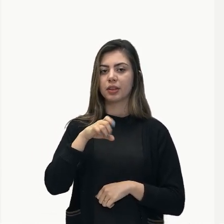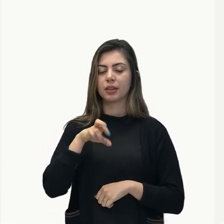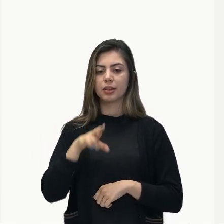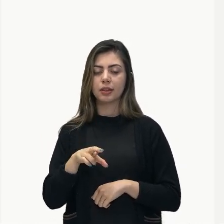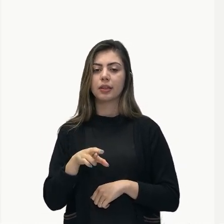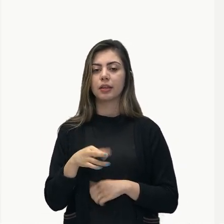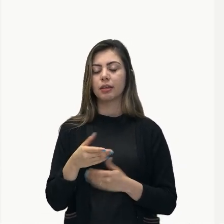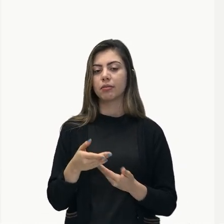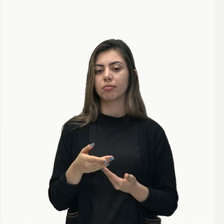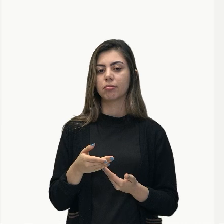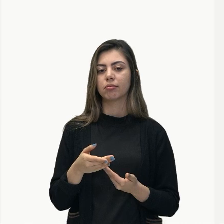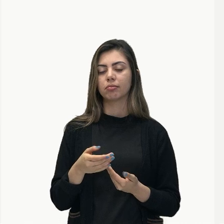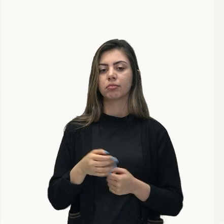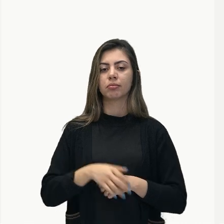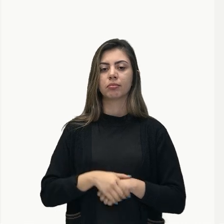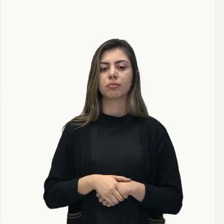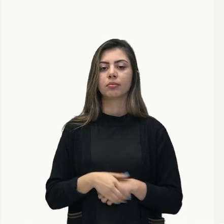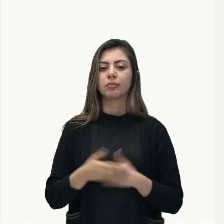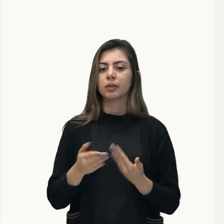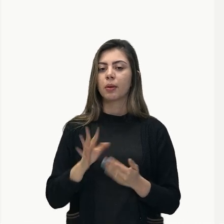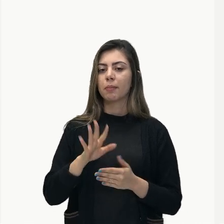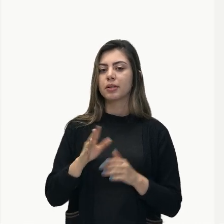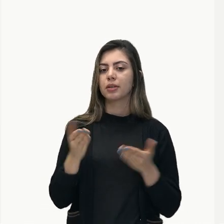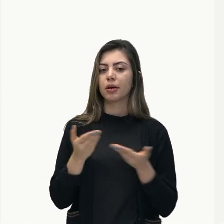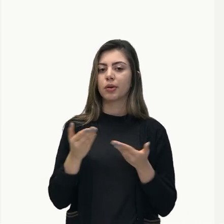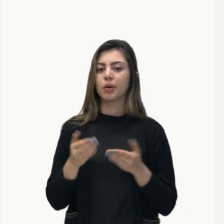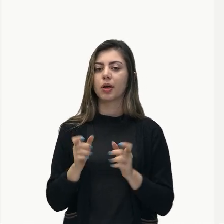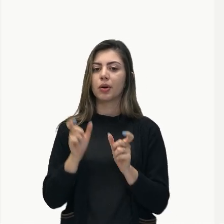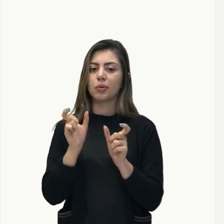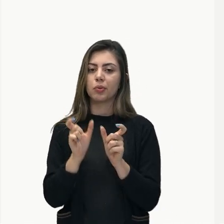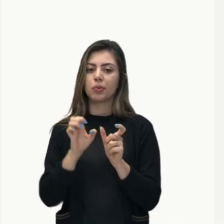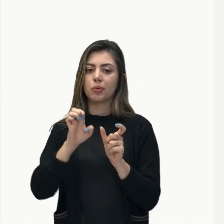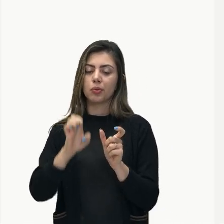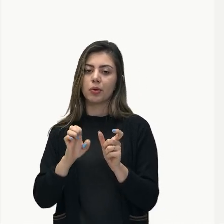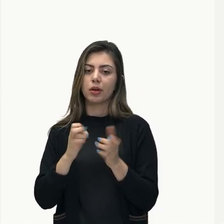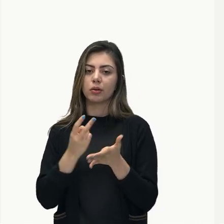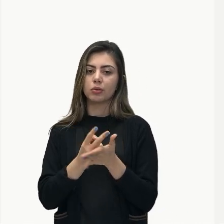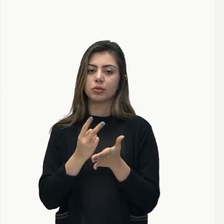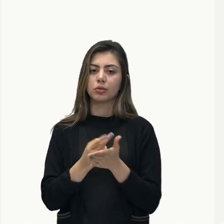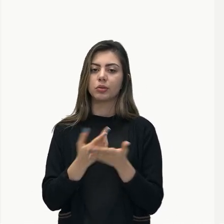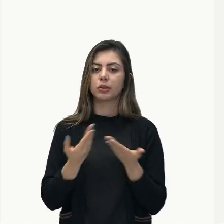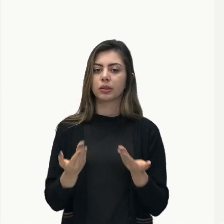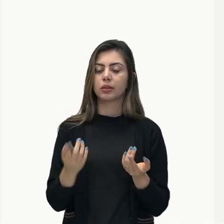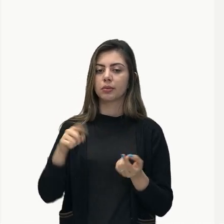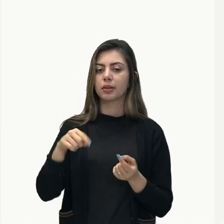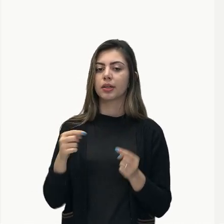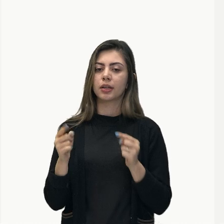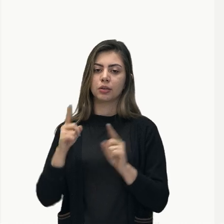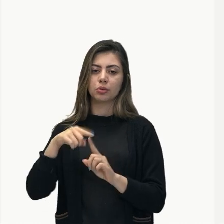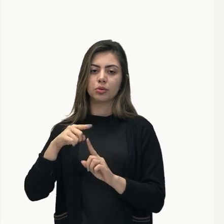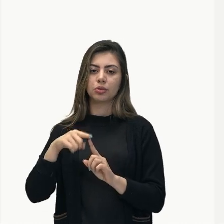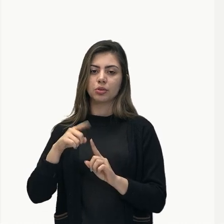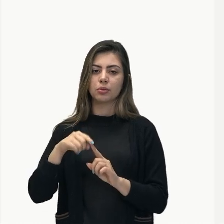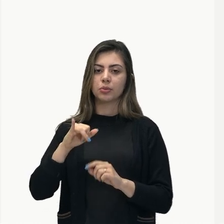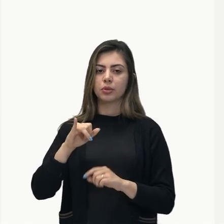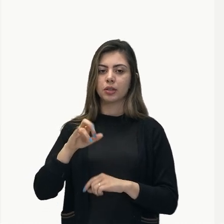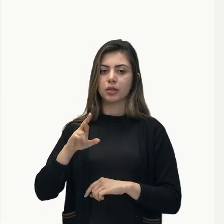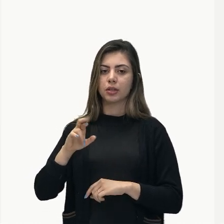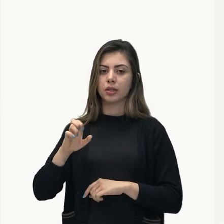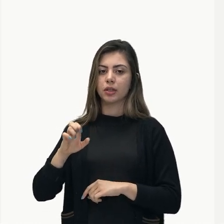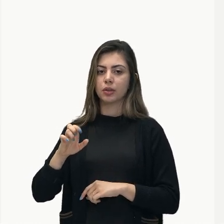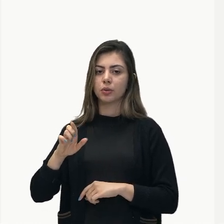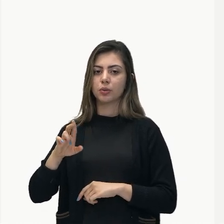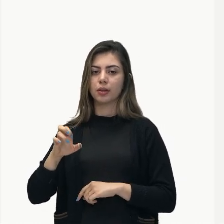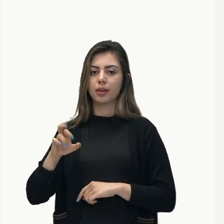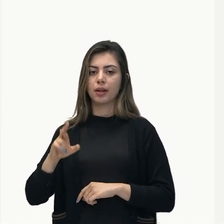verbo ver, ele conserva esse E aqui da terminação. Por isso que ele é irregular. Eu veia, tu veias,